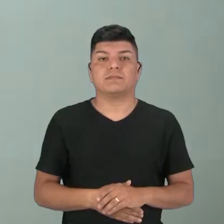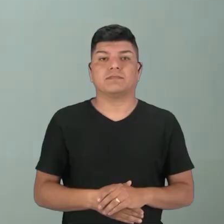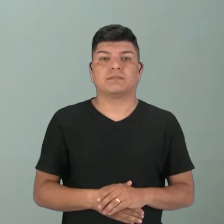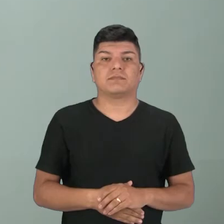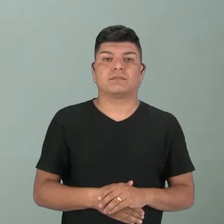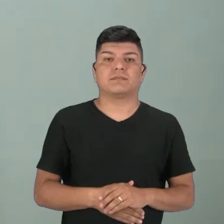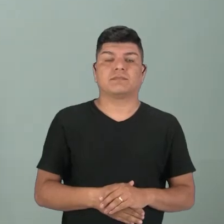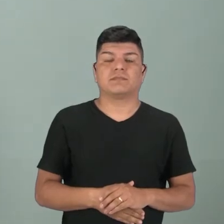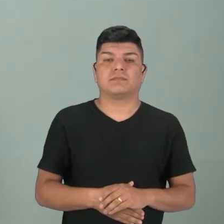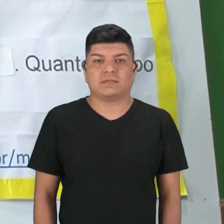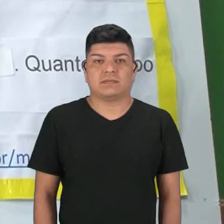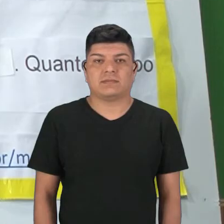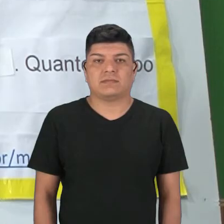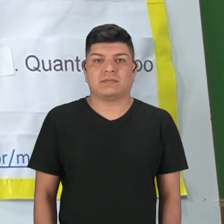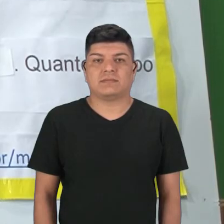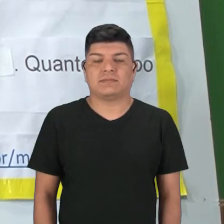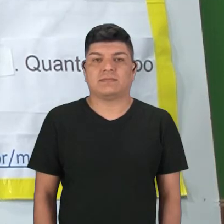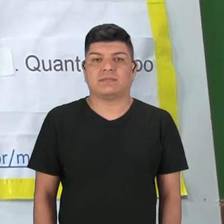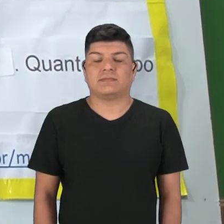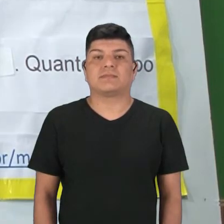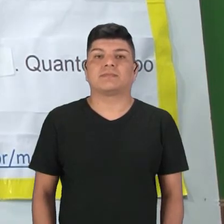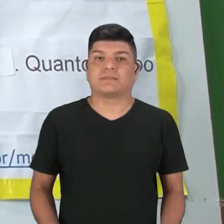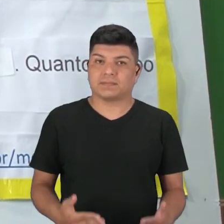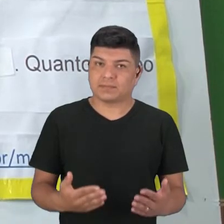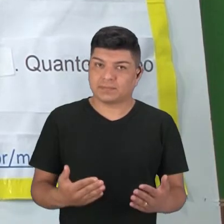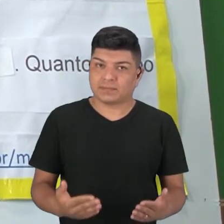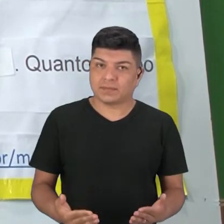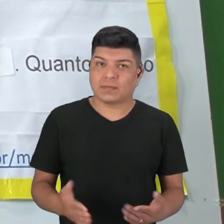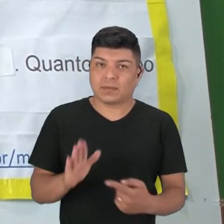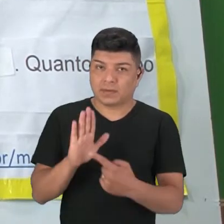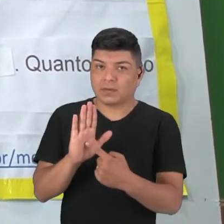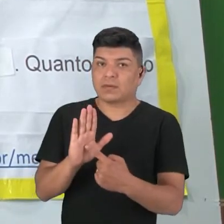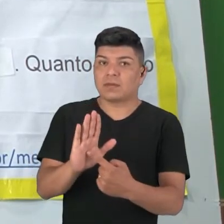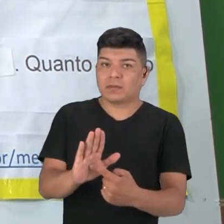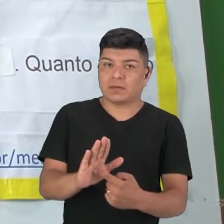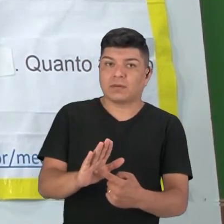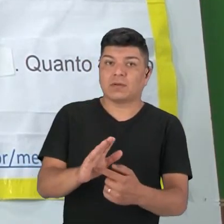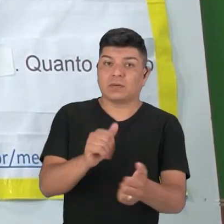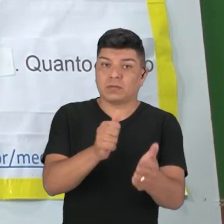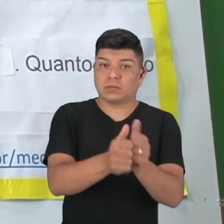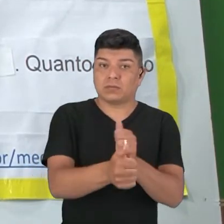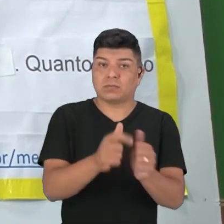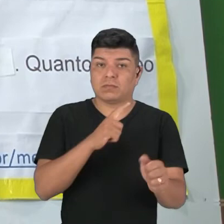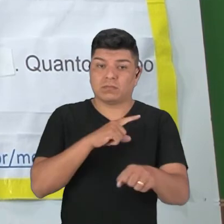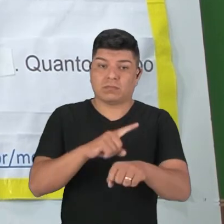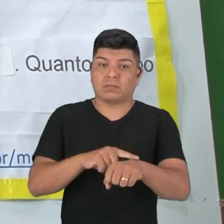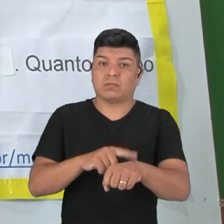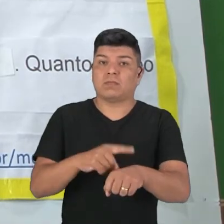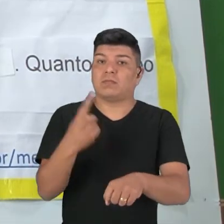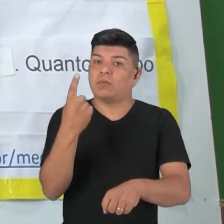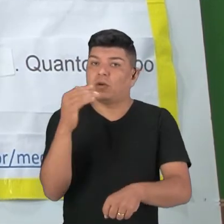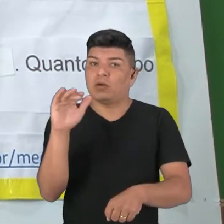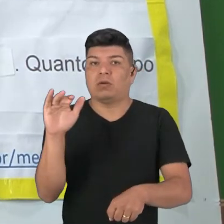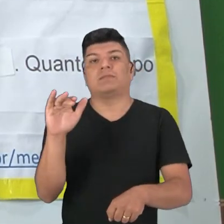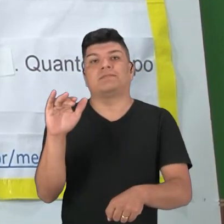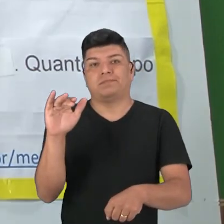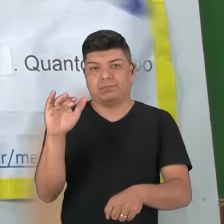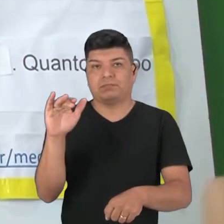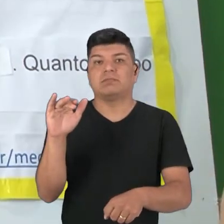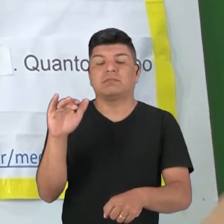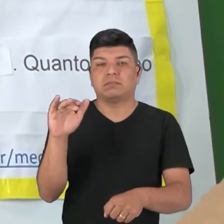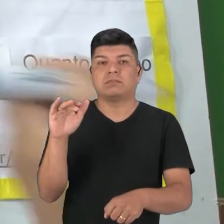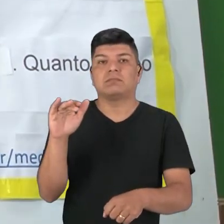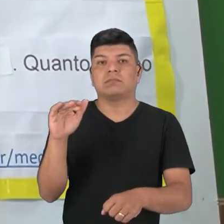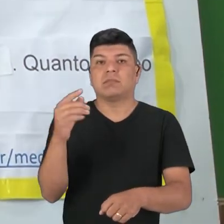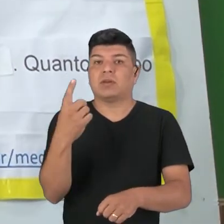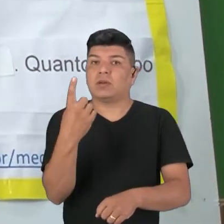1 hora e meia. Então, gente, eu coloquei aqui, ó, um jogo de futebol tem duração de 1 hora e meia. Olha só a representação